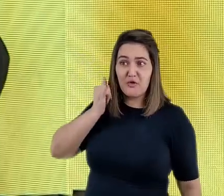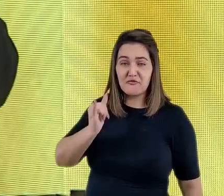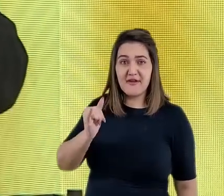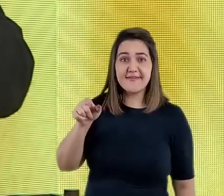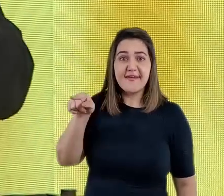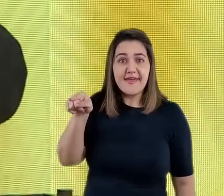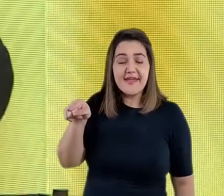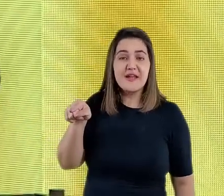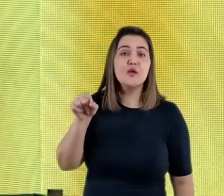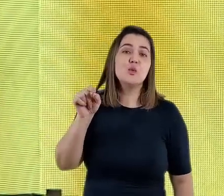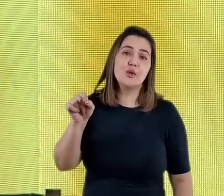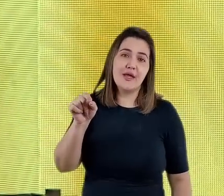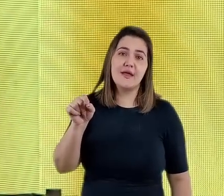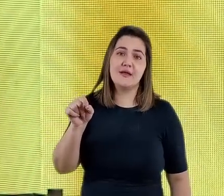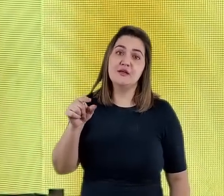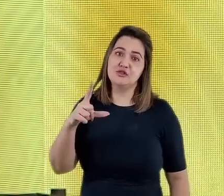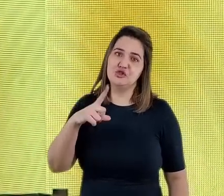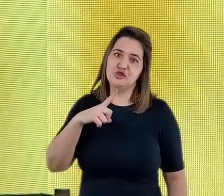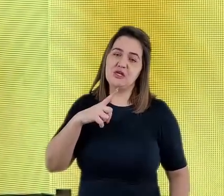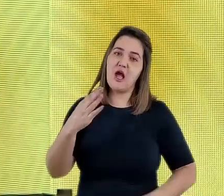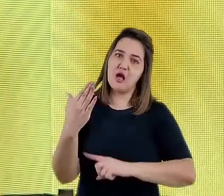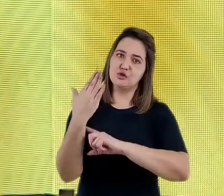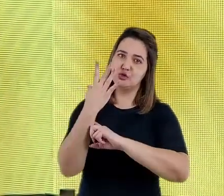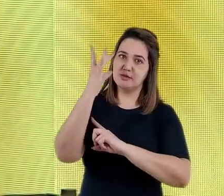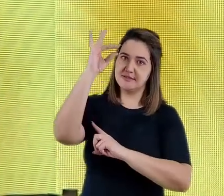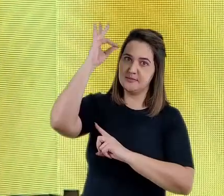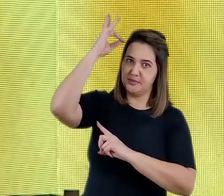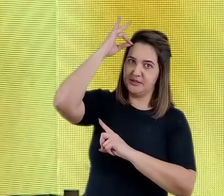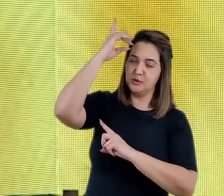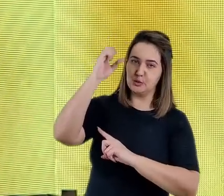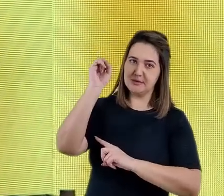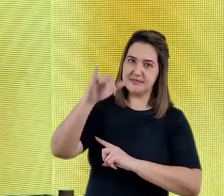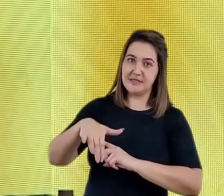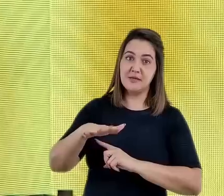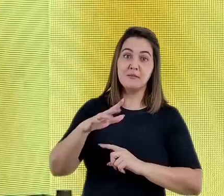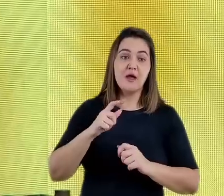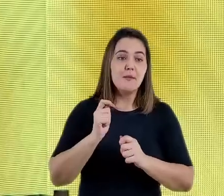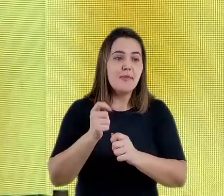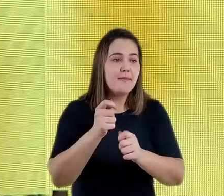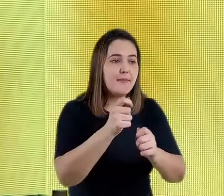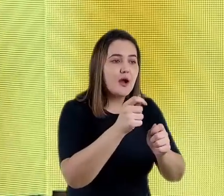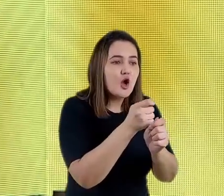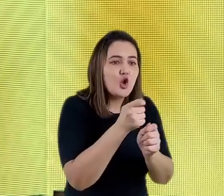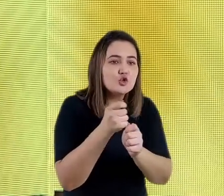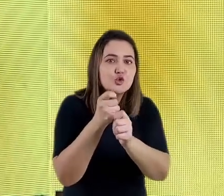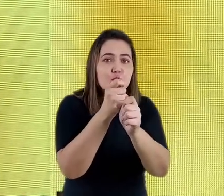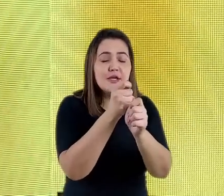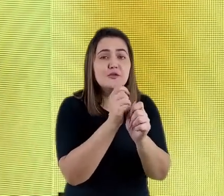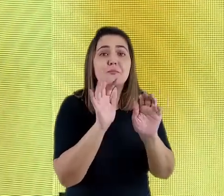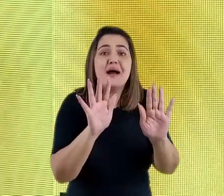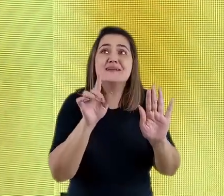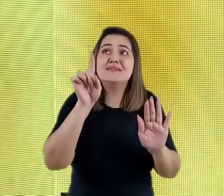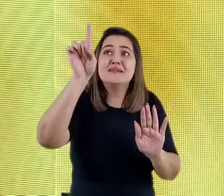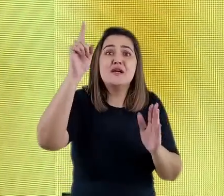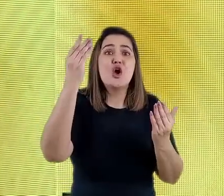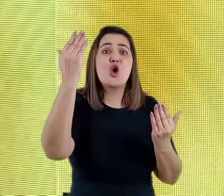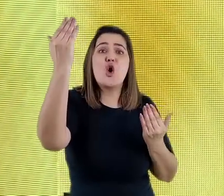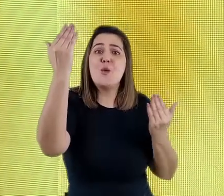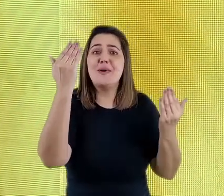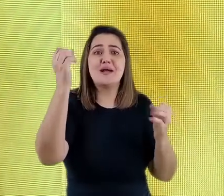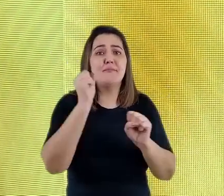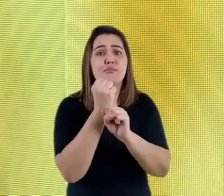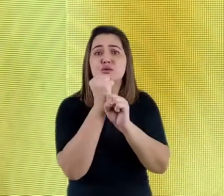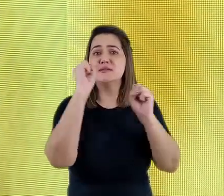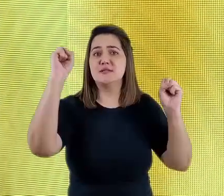estava reproduzindo, inspirado pelo Espírito Santo, é claro, realidades inimagináveis perante a